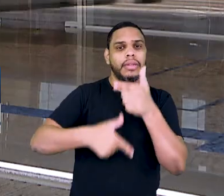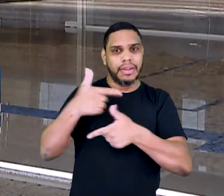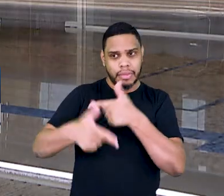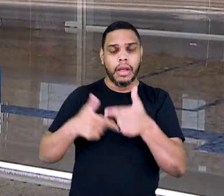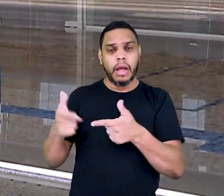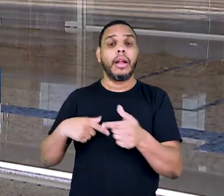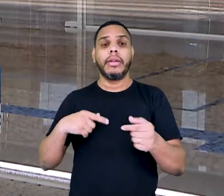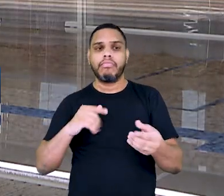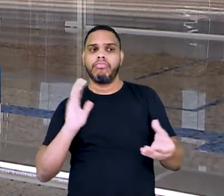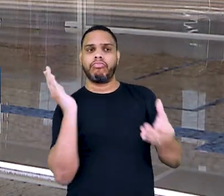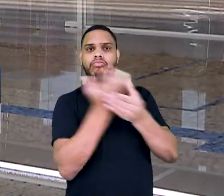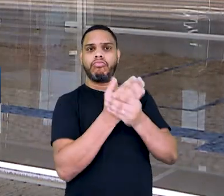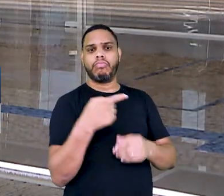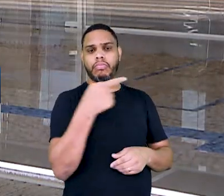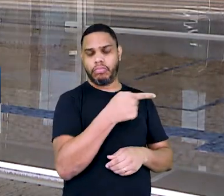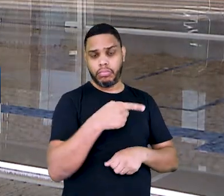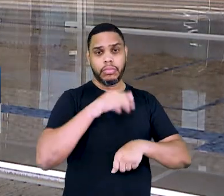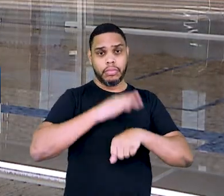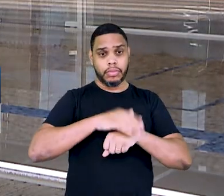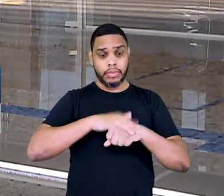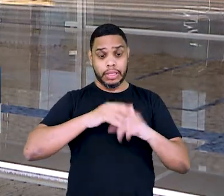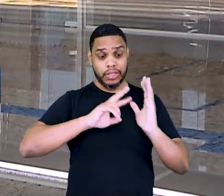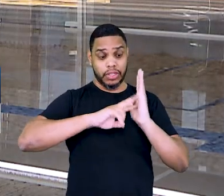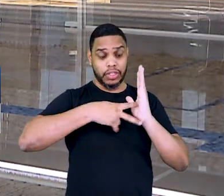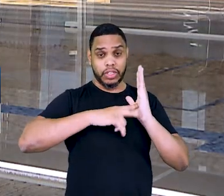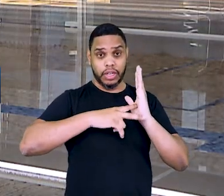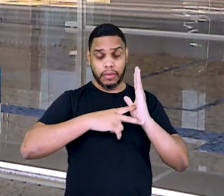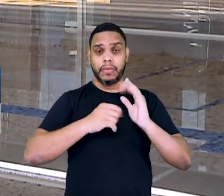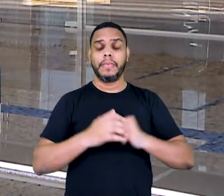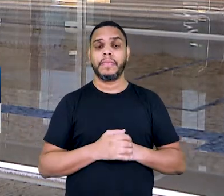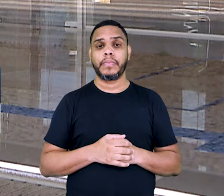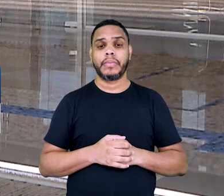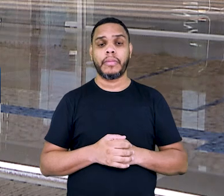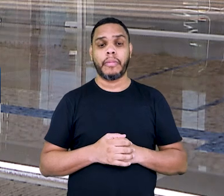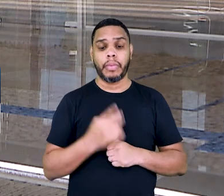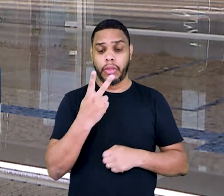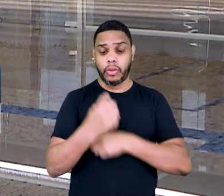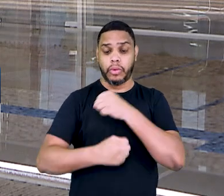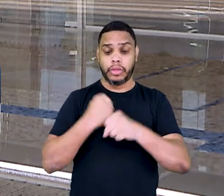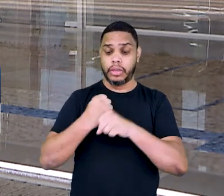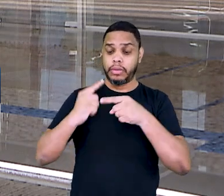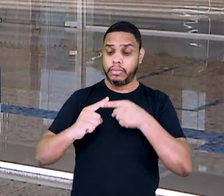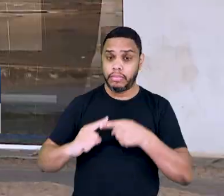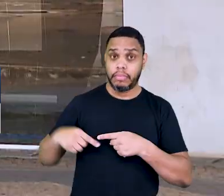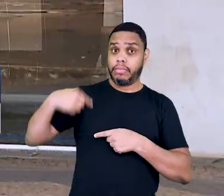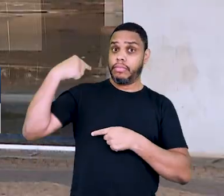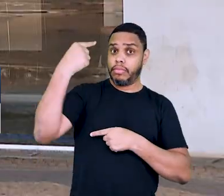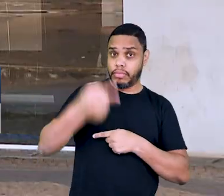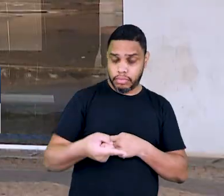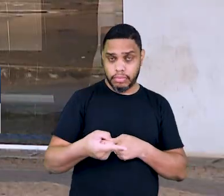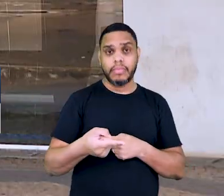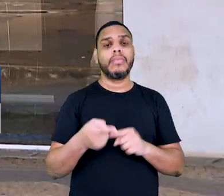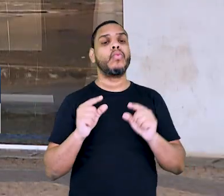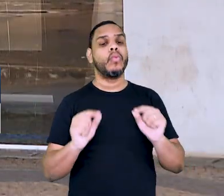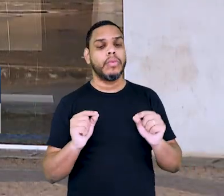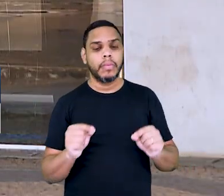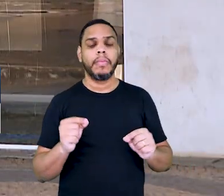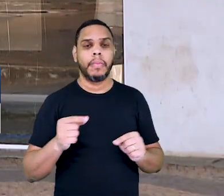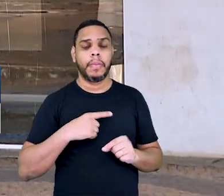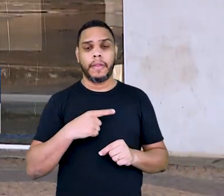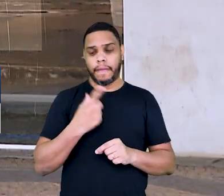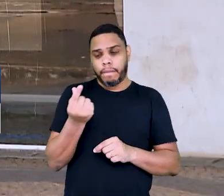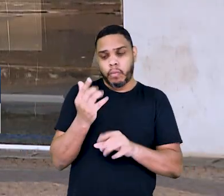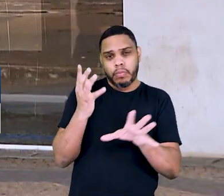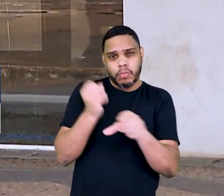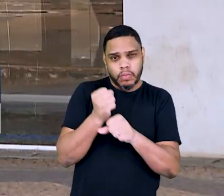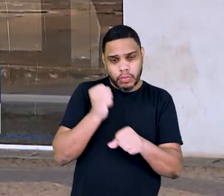trabalhista ajuizada pelo sindicato da categoria. 2 anos após o início da execução, fazem que os valores devidos